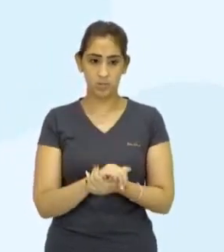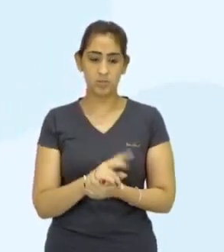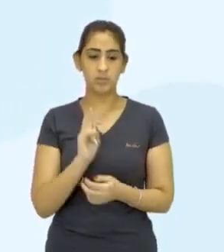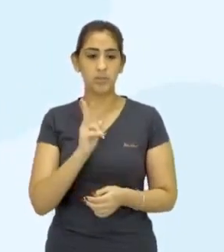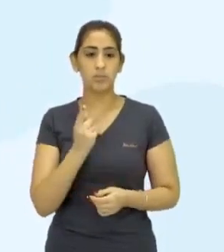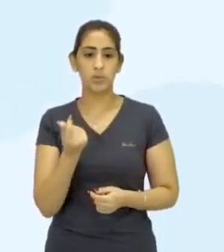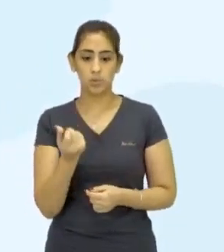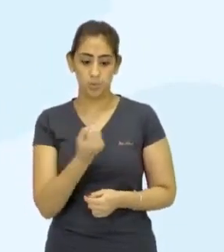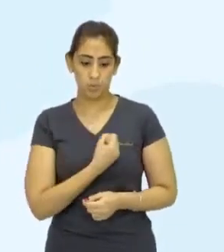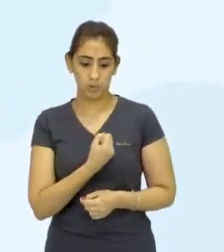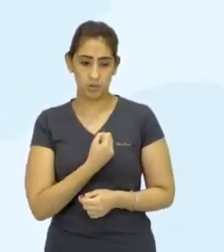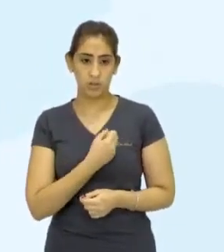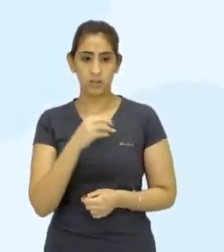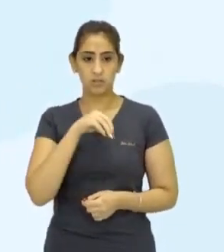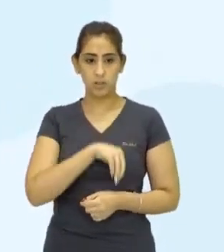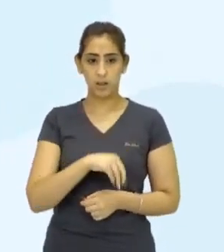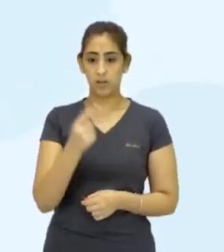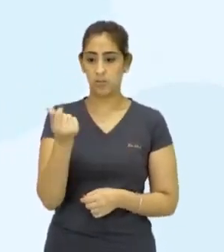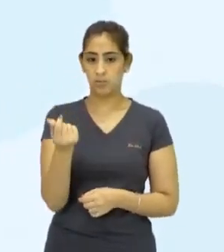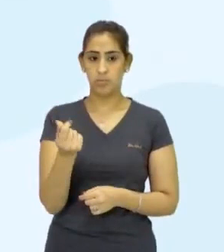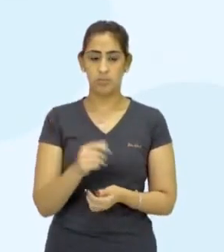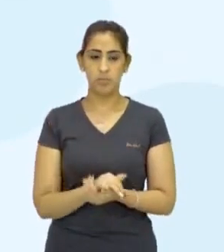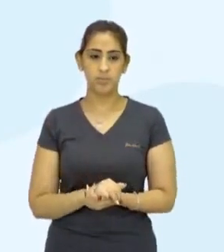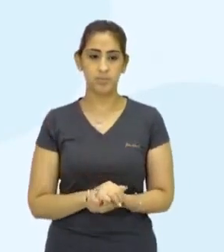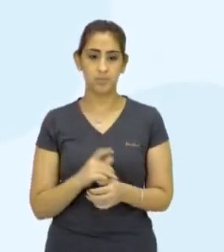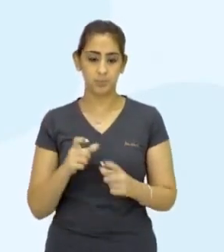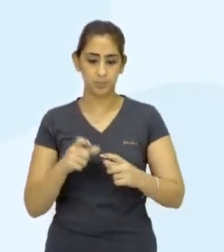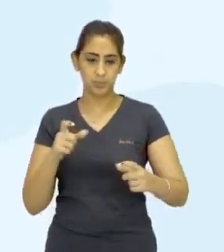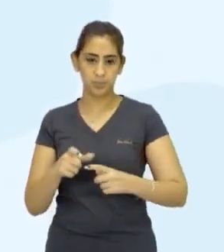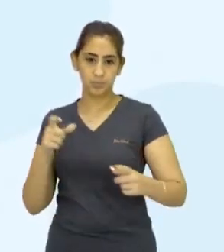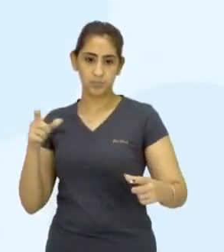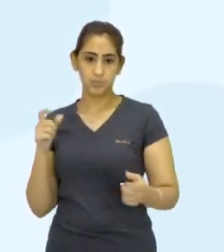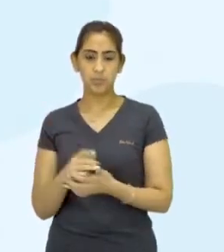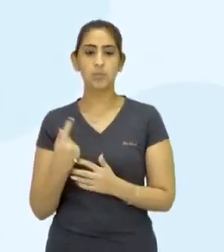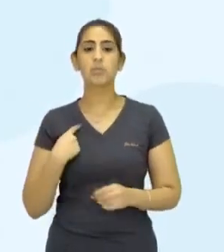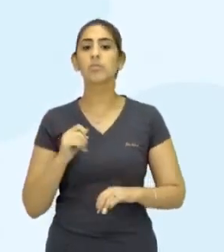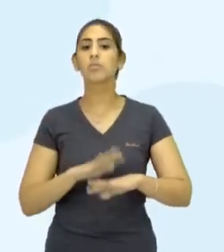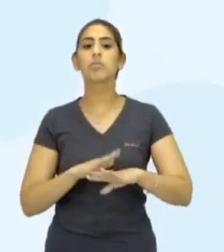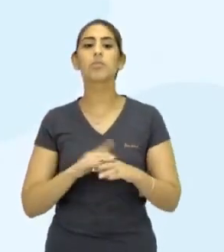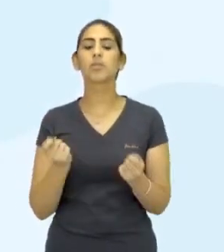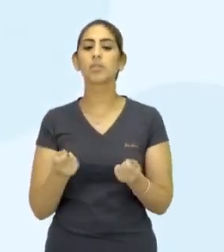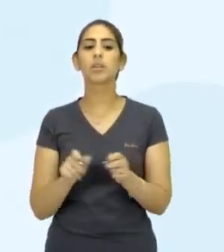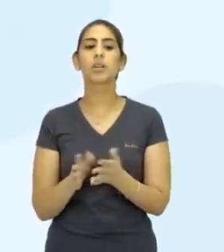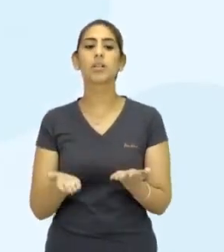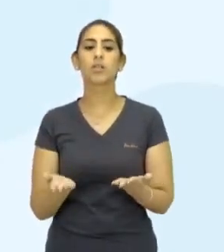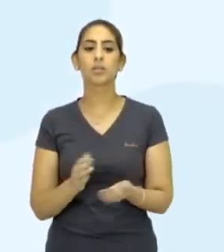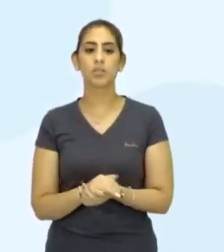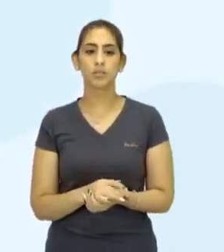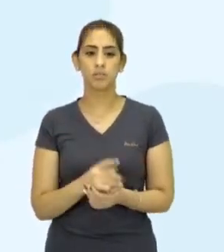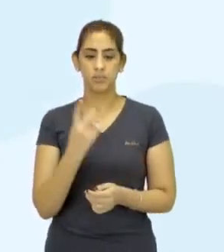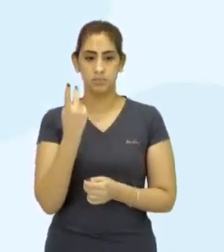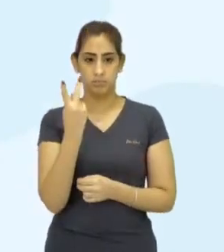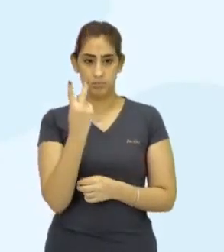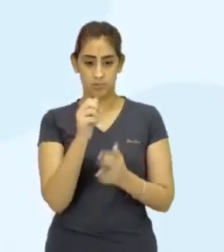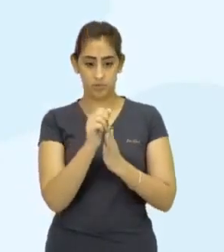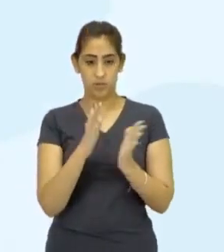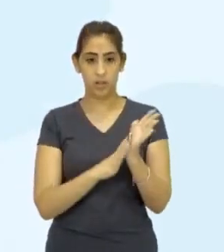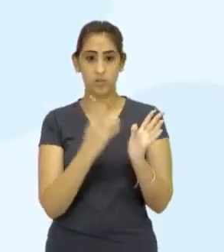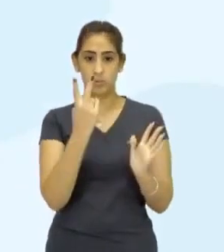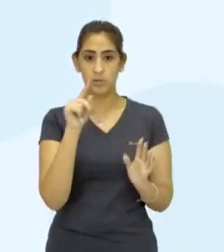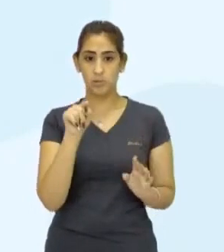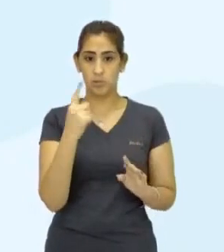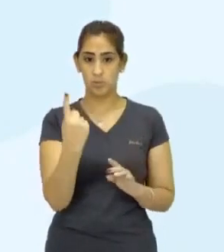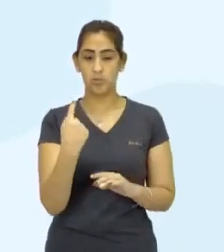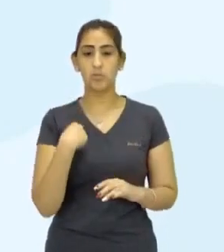salários mínimos está aumentando. Legal. Tá, o que a gente vai fazer agora? Atividade 2.1, a gente vai pensar